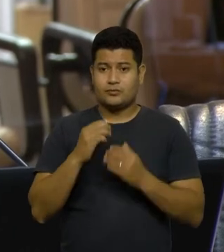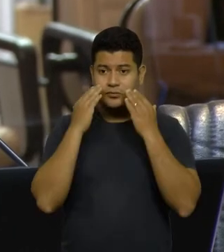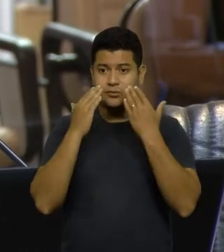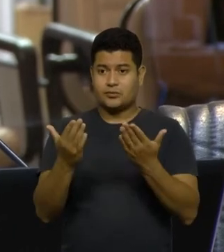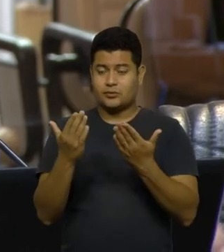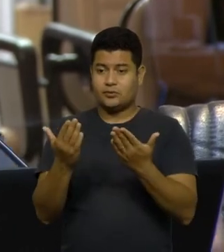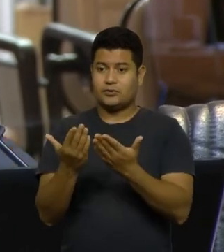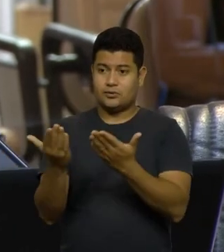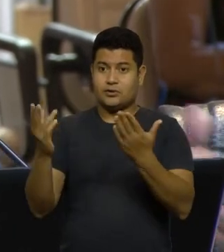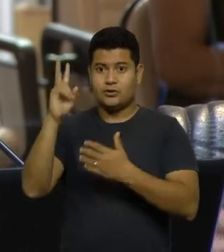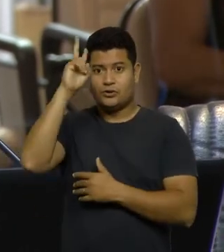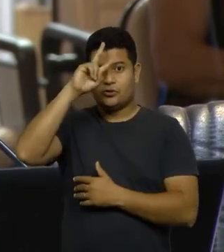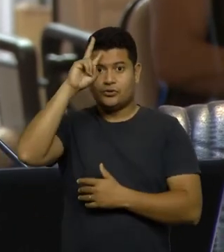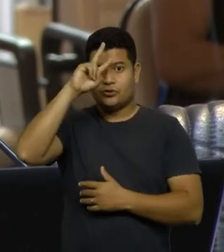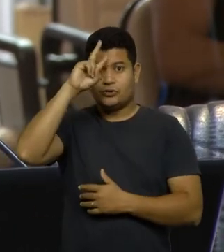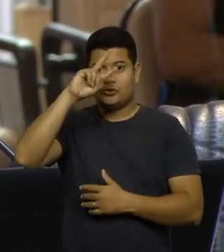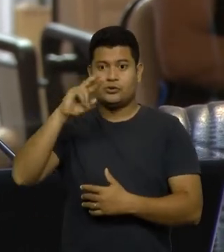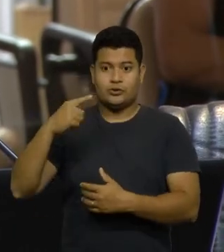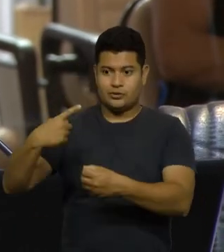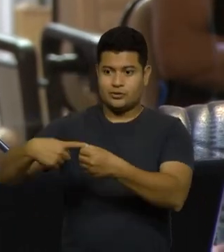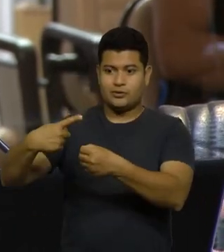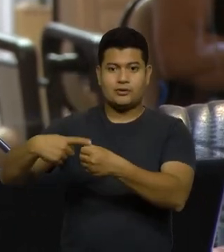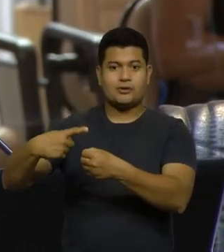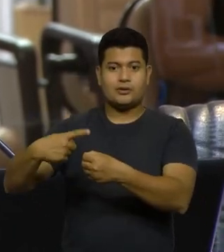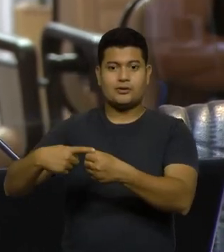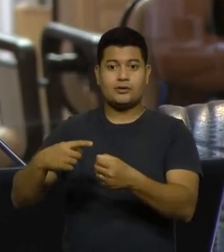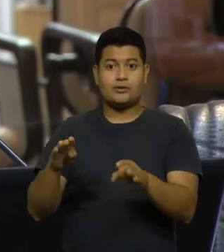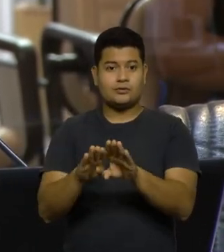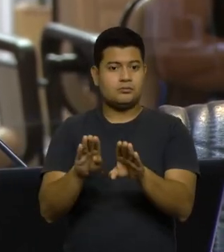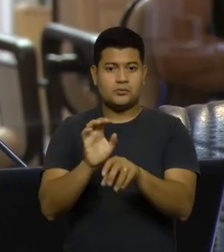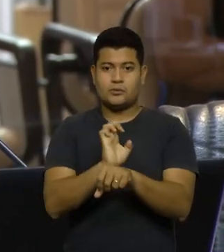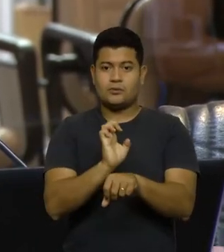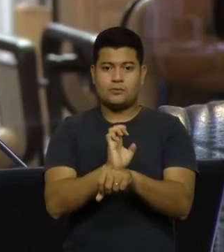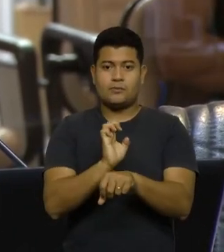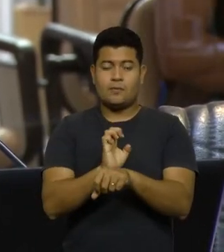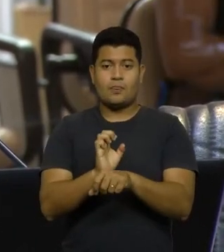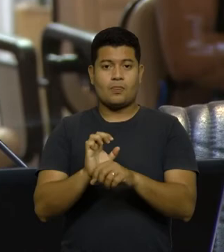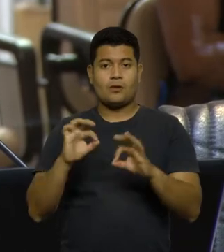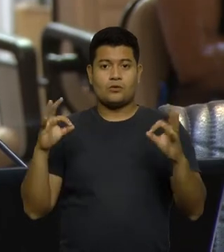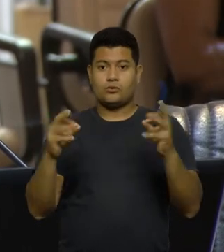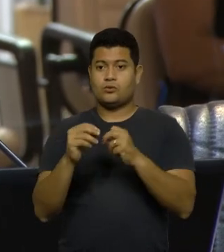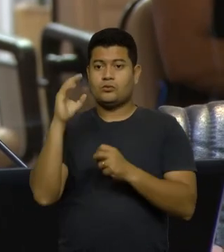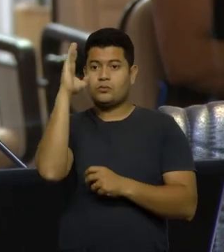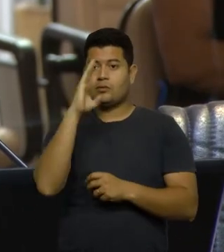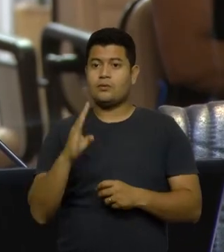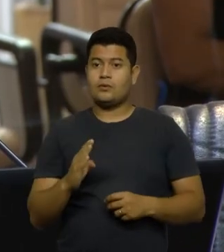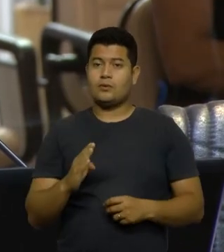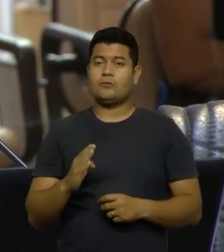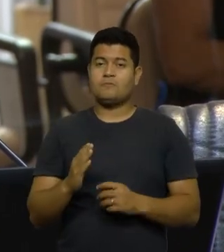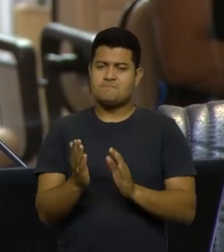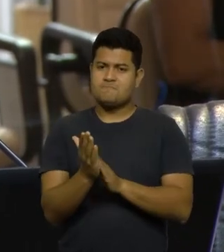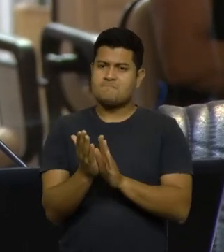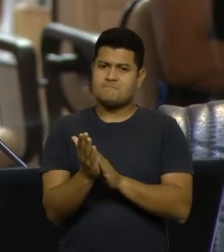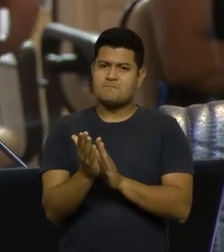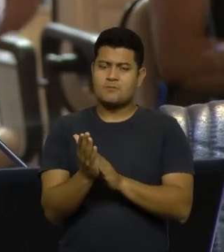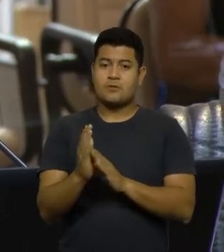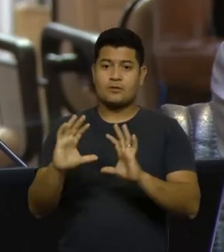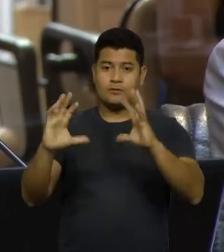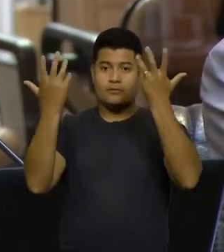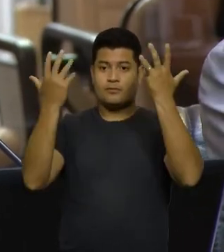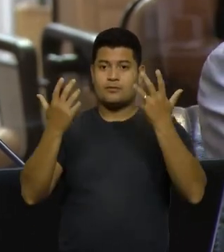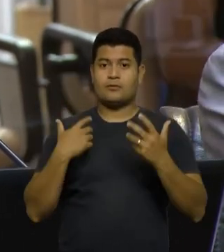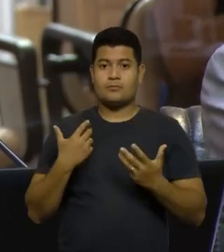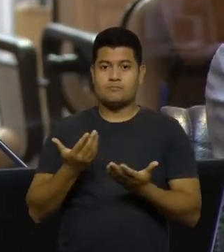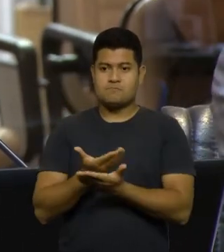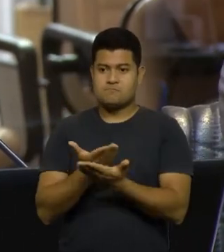muito importante para todo o Estado, tenho certeza que para todo o Brasil também, né? Todo mundo vai vendo isso aí. Parabéns pela festa. Transmita